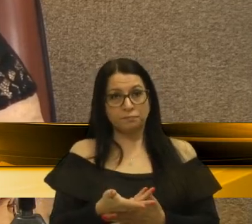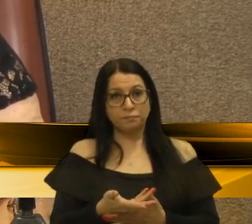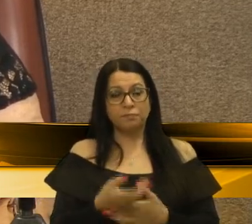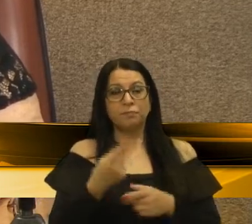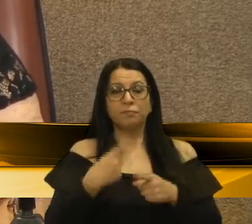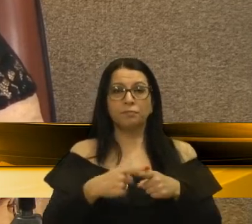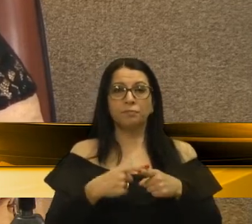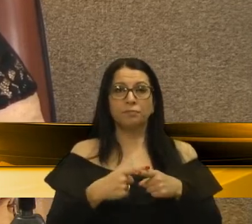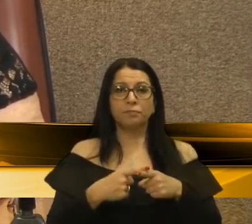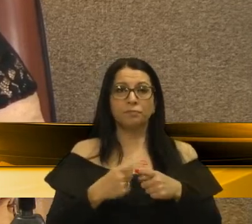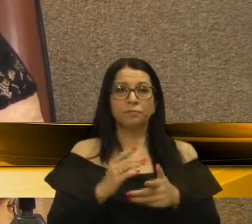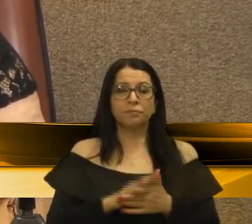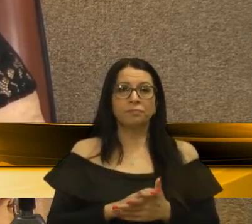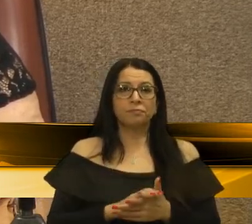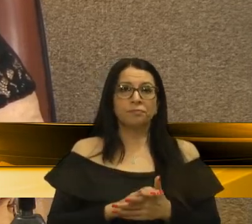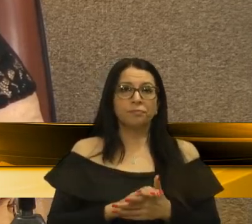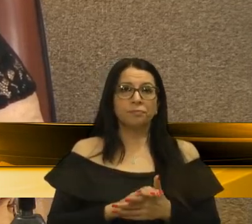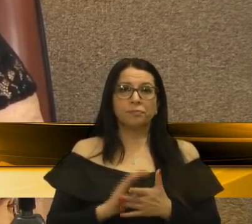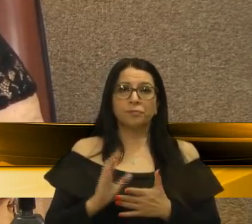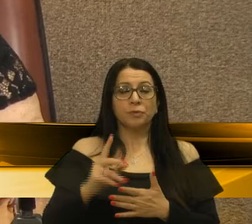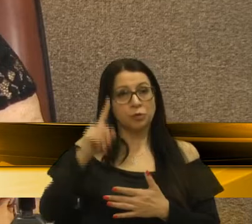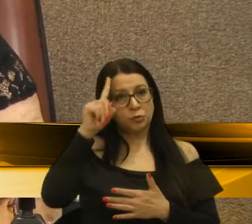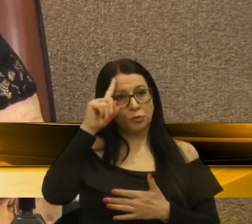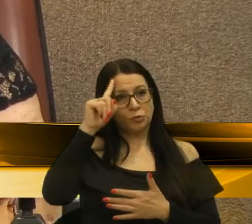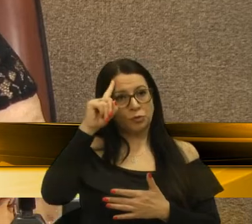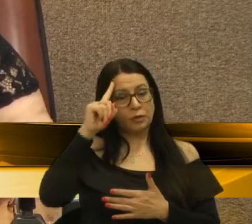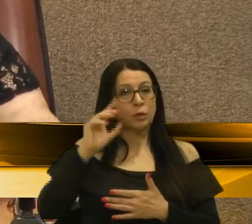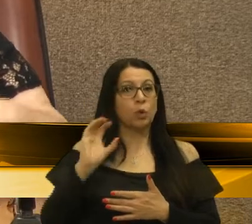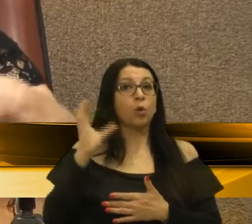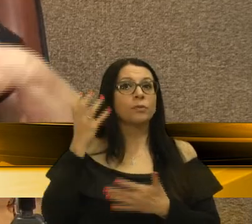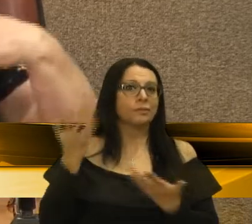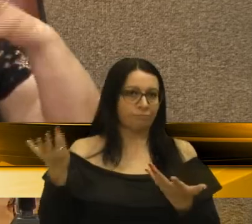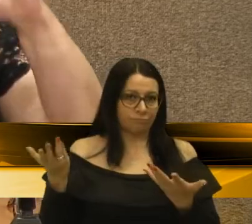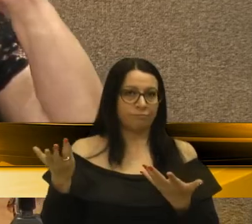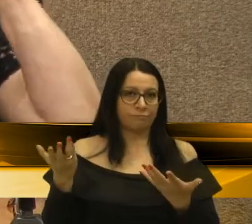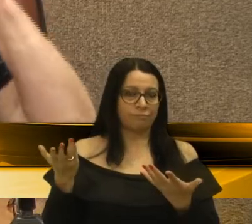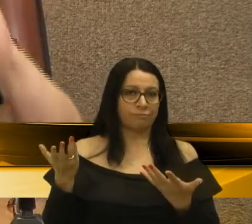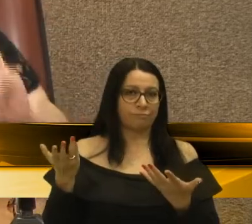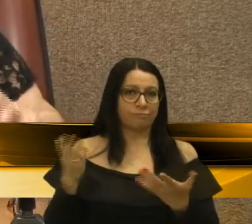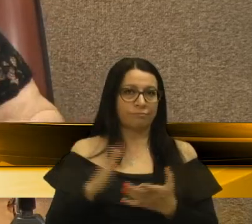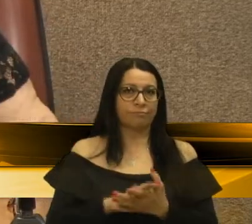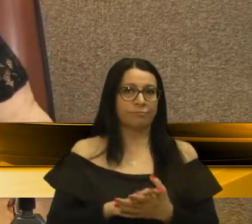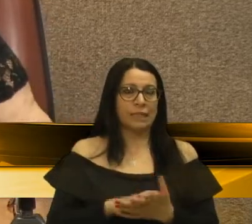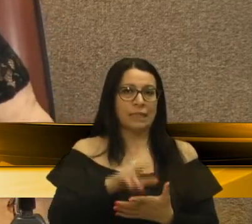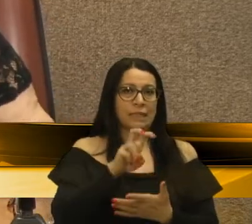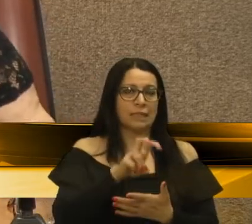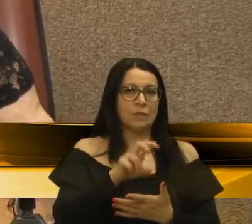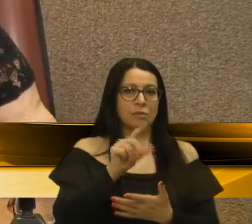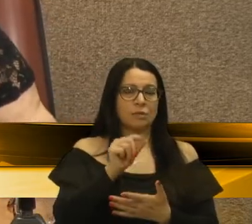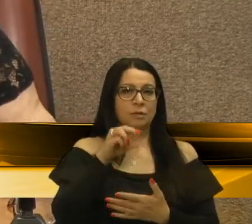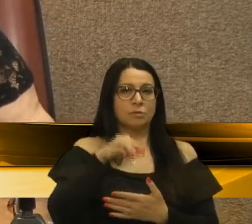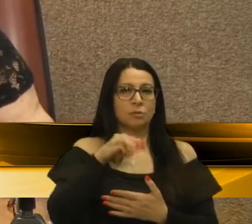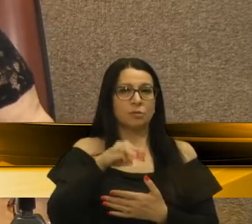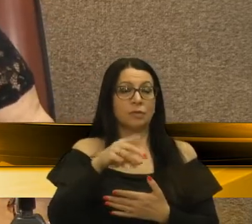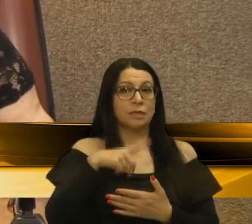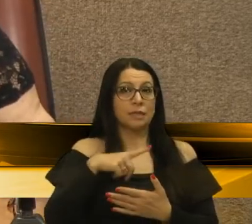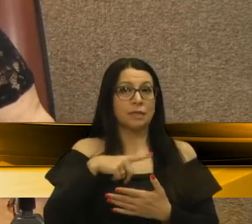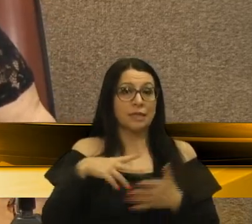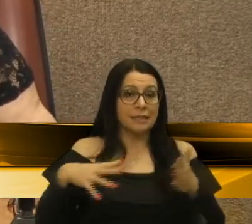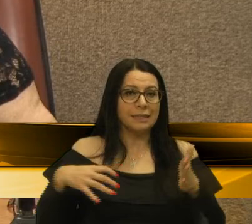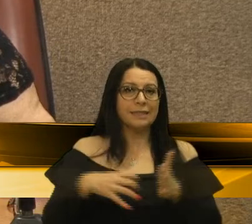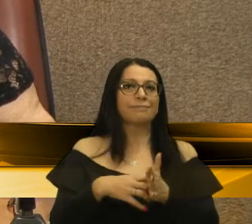Porque todos os dias acontecem, a cada 5, 10 minutos, existem